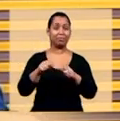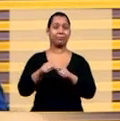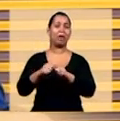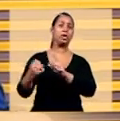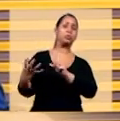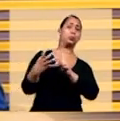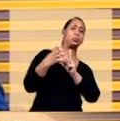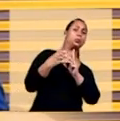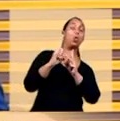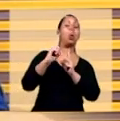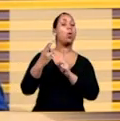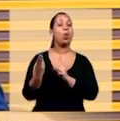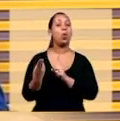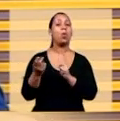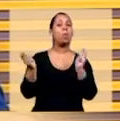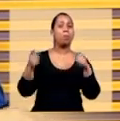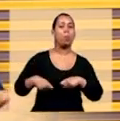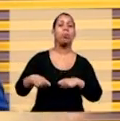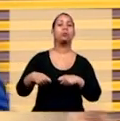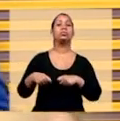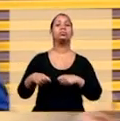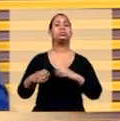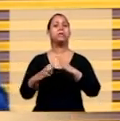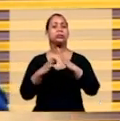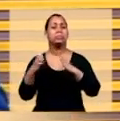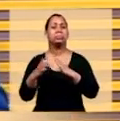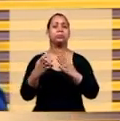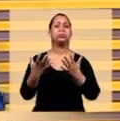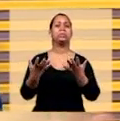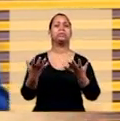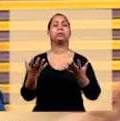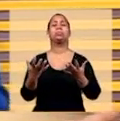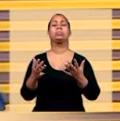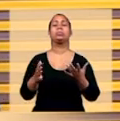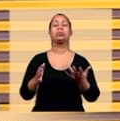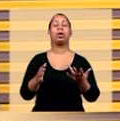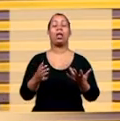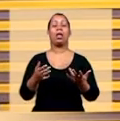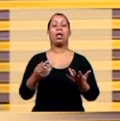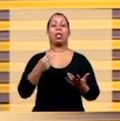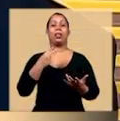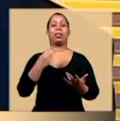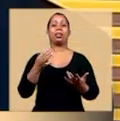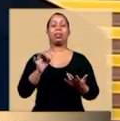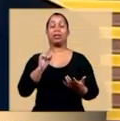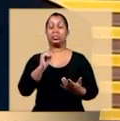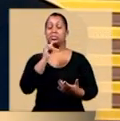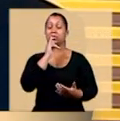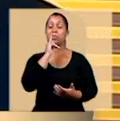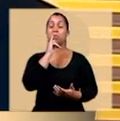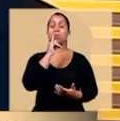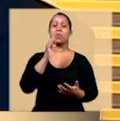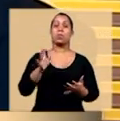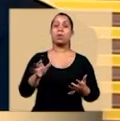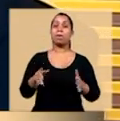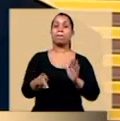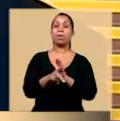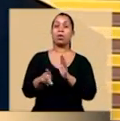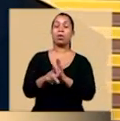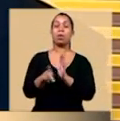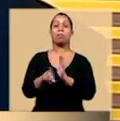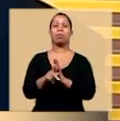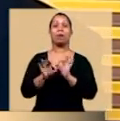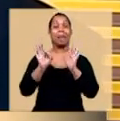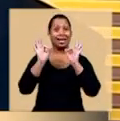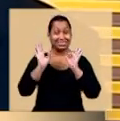assédio, ou eu também posso acionar a empresa por omissão, por não estar... Quando se pretende uma reparação patrimonial, é